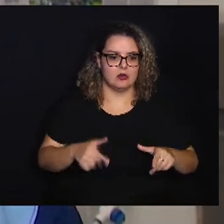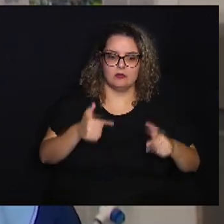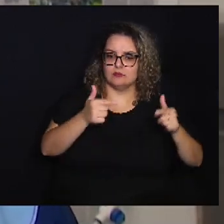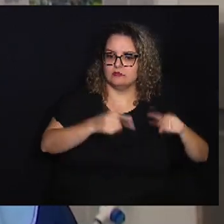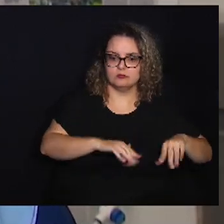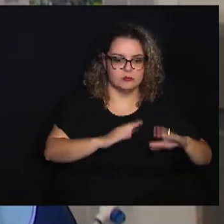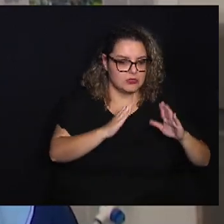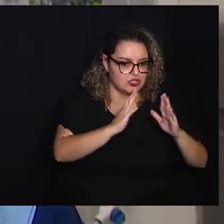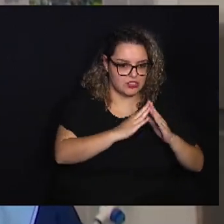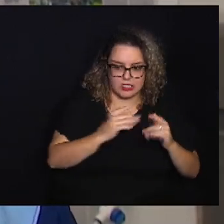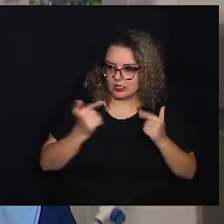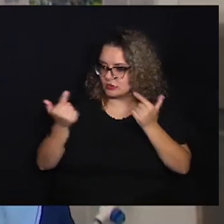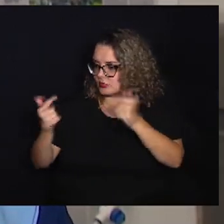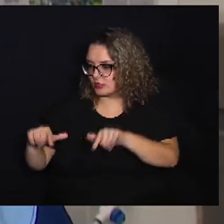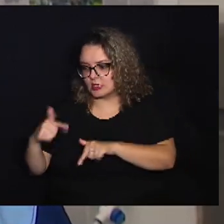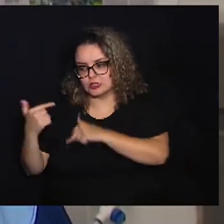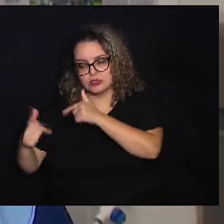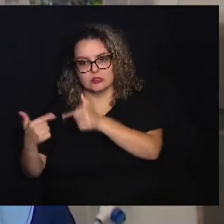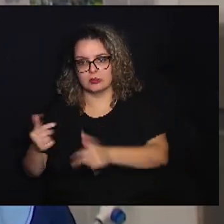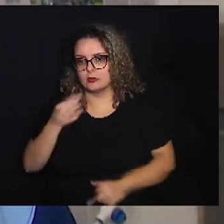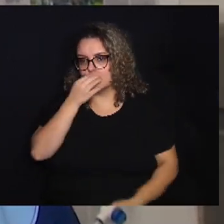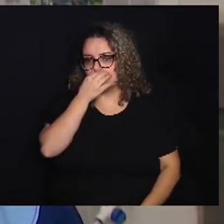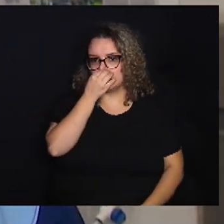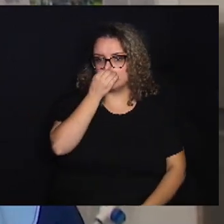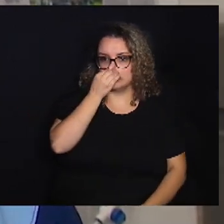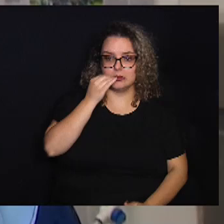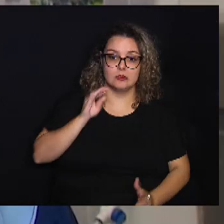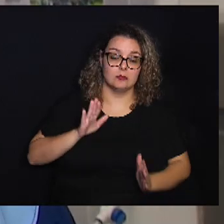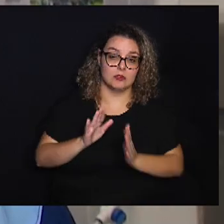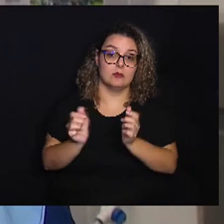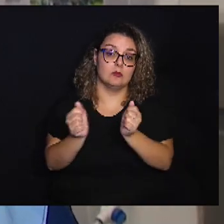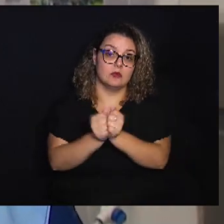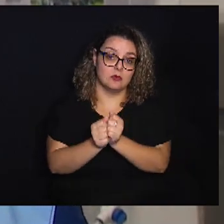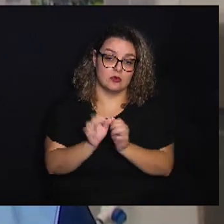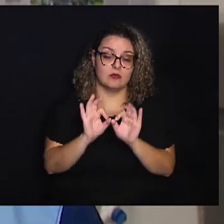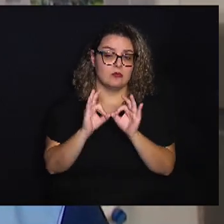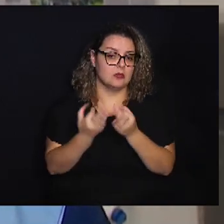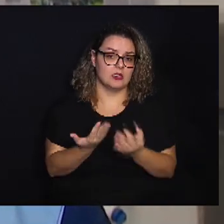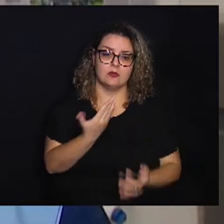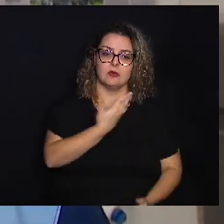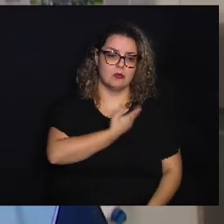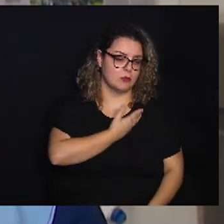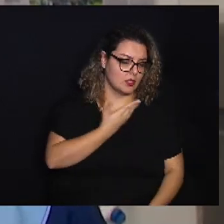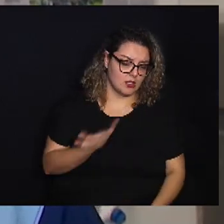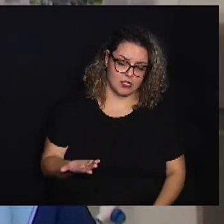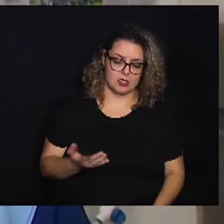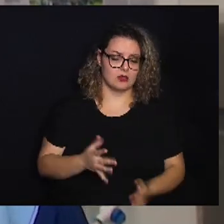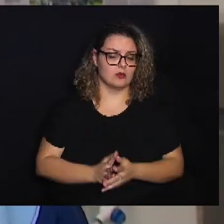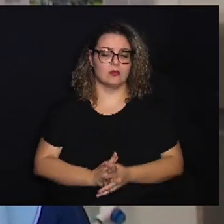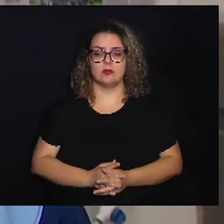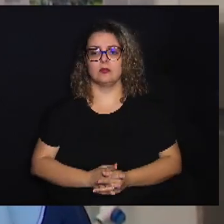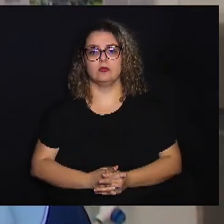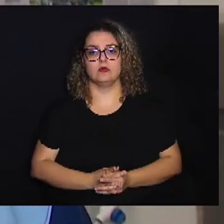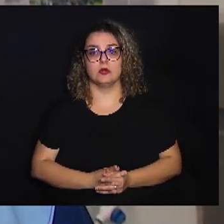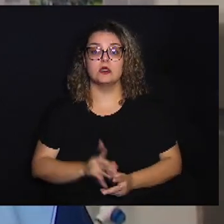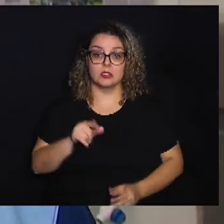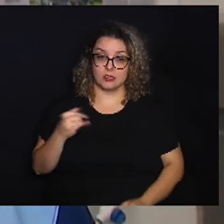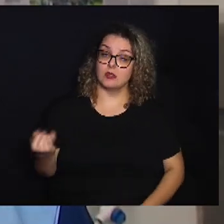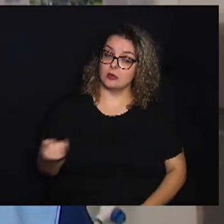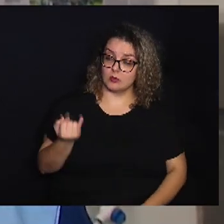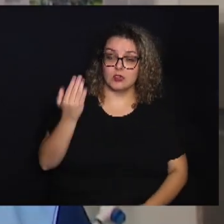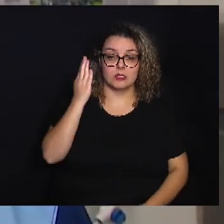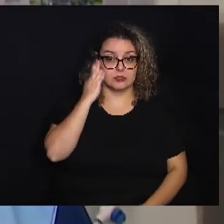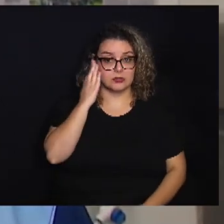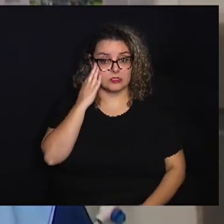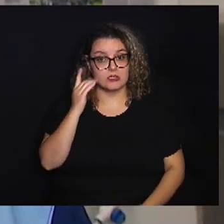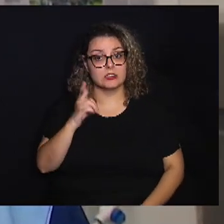trabalho, ou então diante de uma pessoa muito próxima, né? Seja um amigo, seja um familiar. E é muito importante que eles entendam